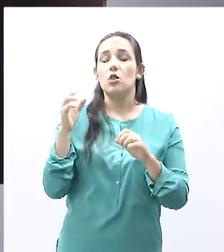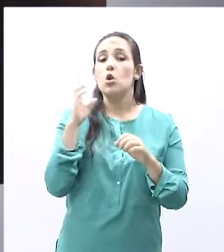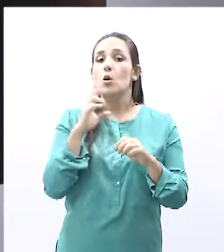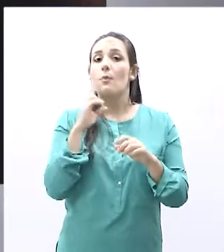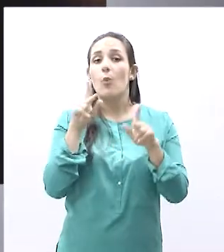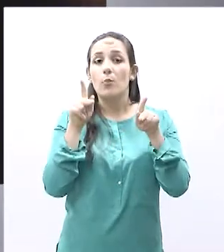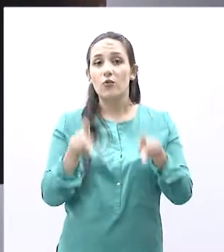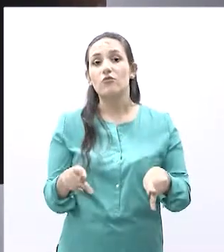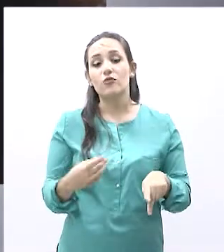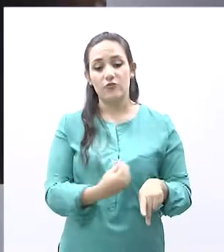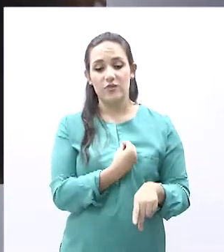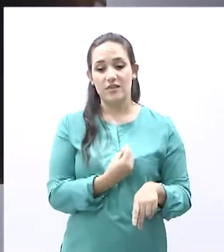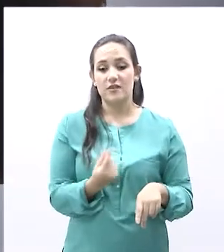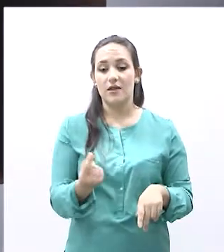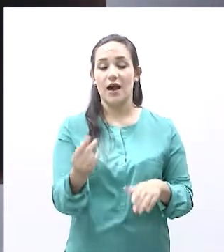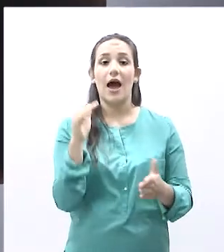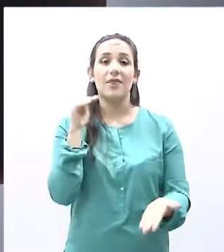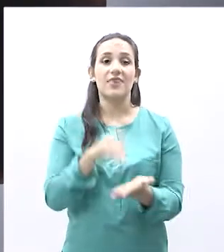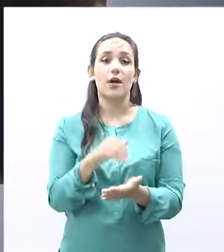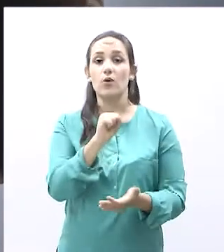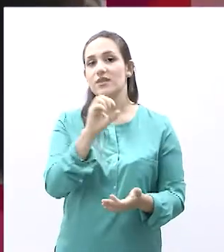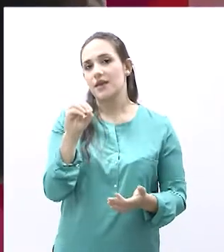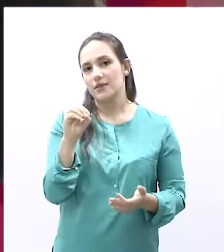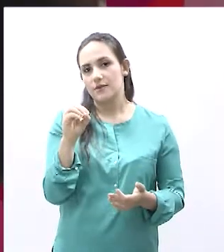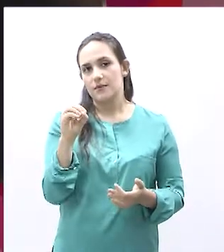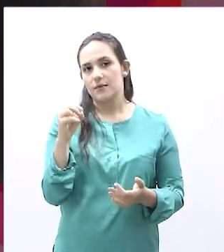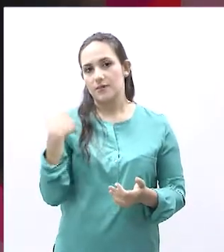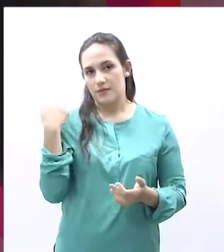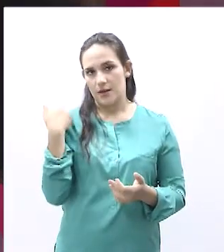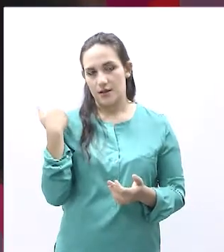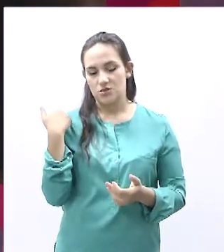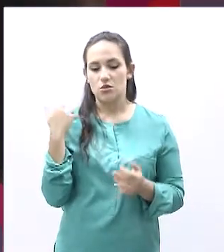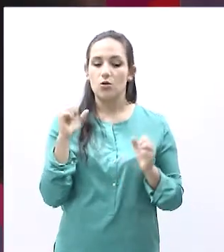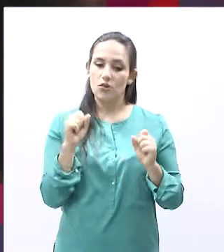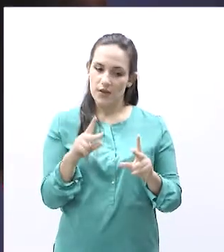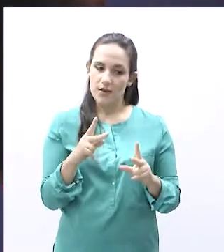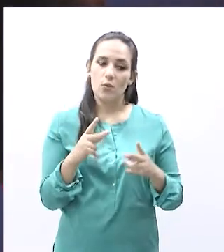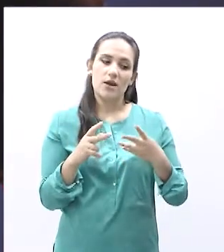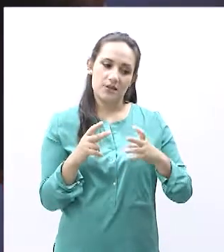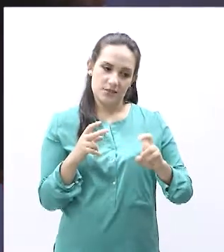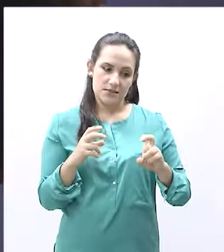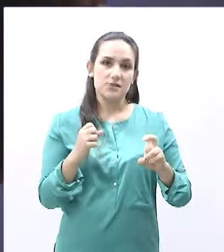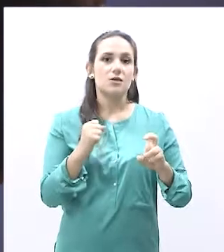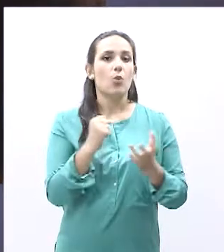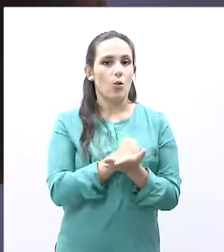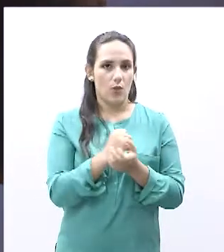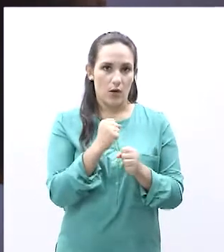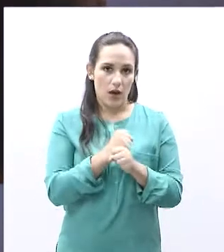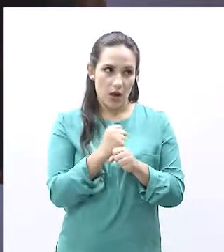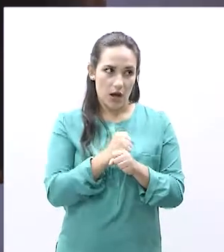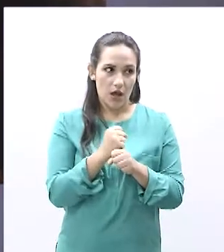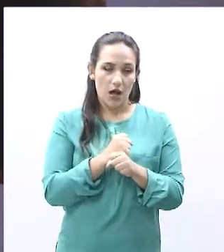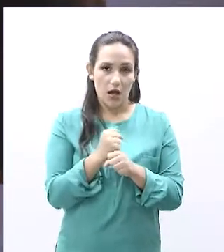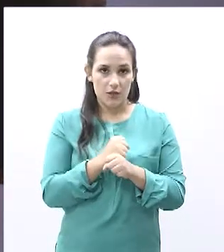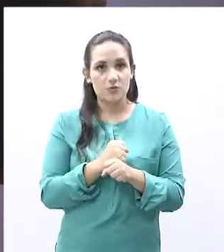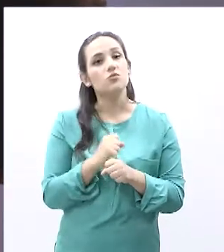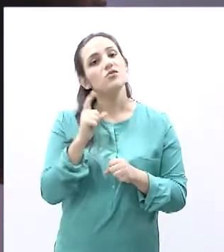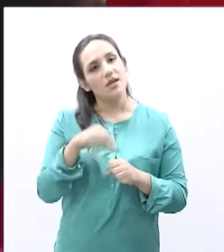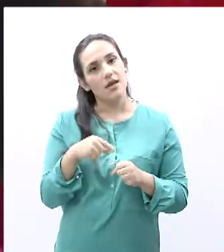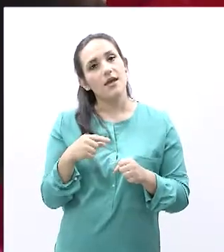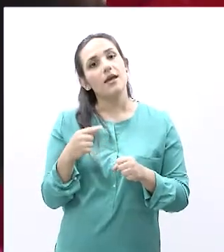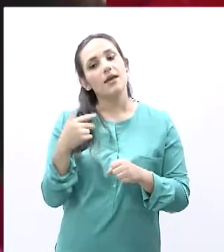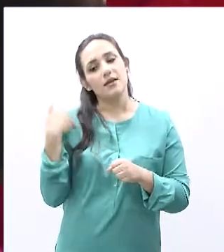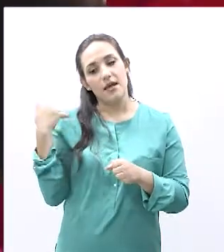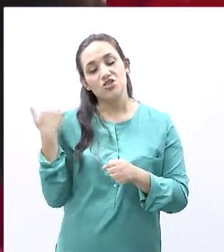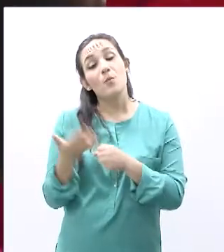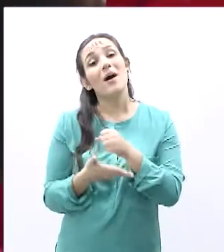também, depende da idade que a pessoa tem, é o tempo que a pessoa vai receber de pensão. E eu queria